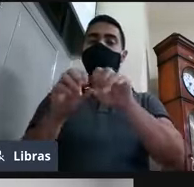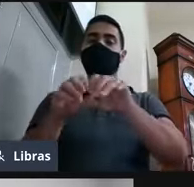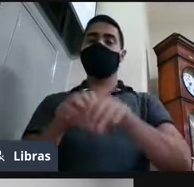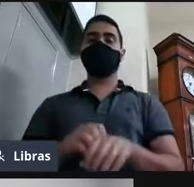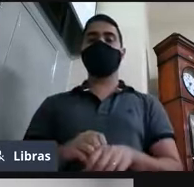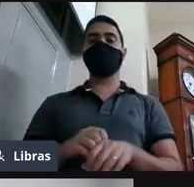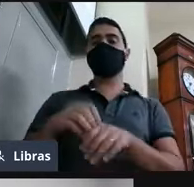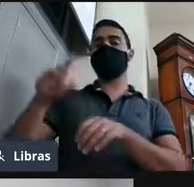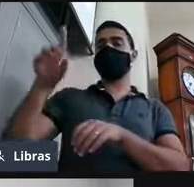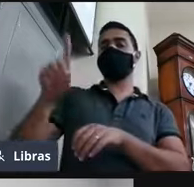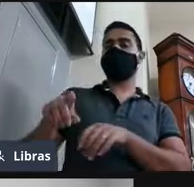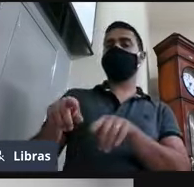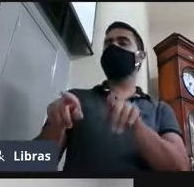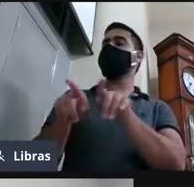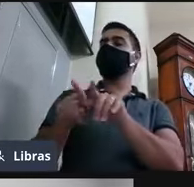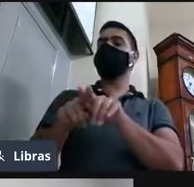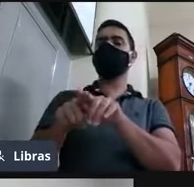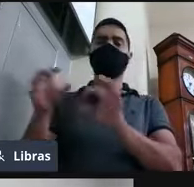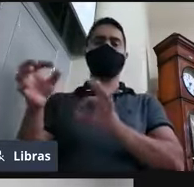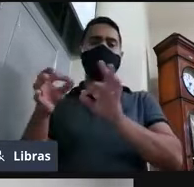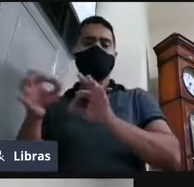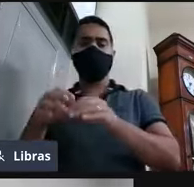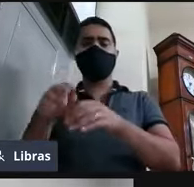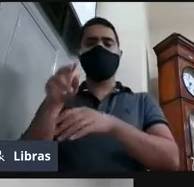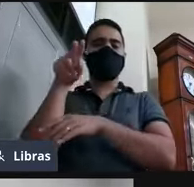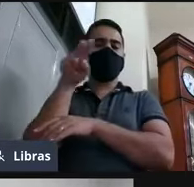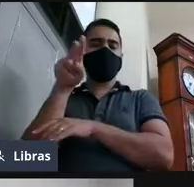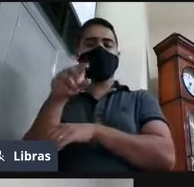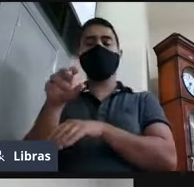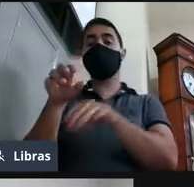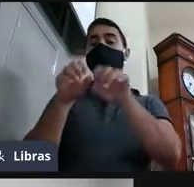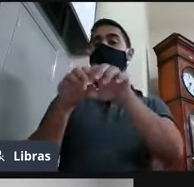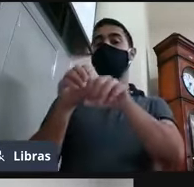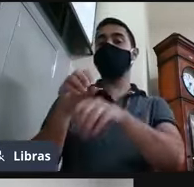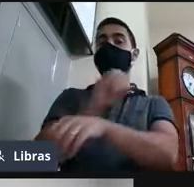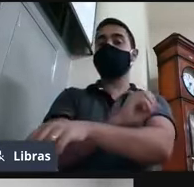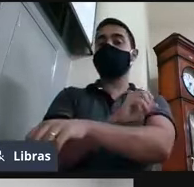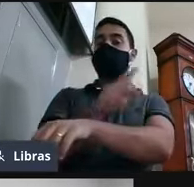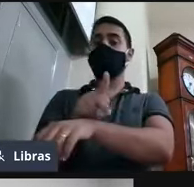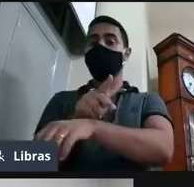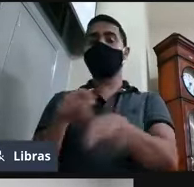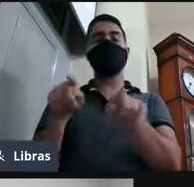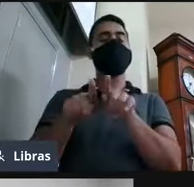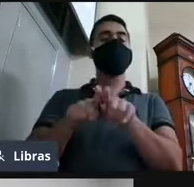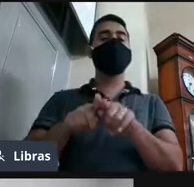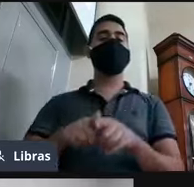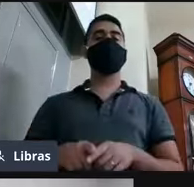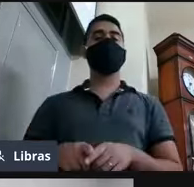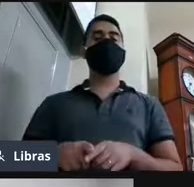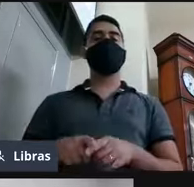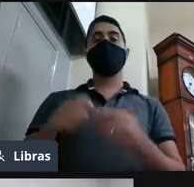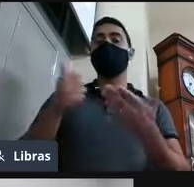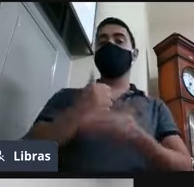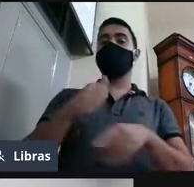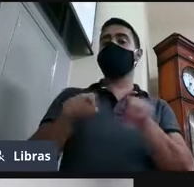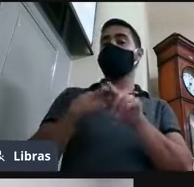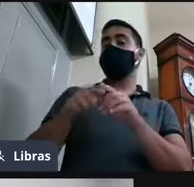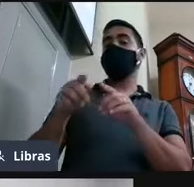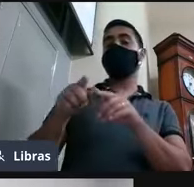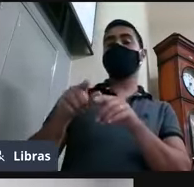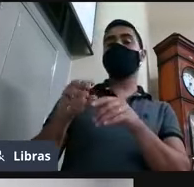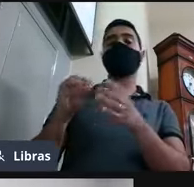Direção, administração escolar, planejamento, inspeção, supervisão, orientação educacional e efetivo exercício da educação básica pública, e a parcela